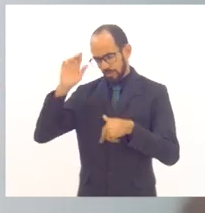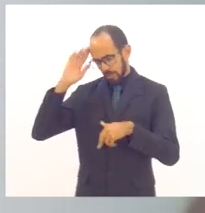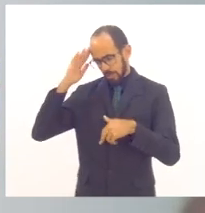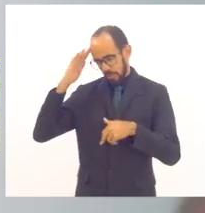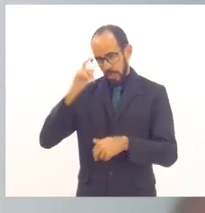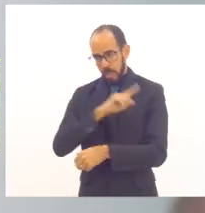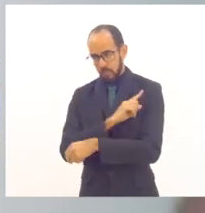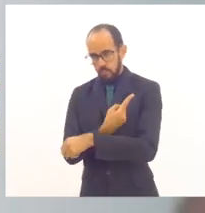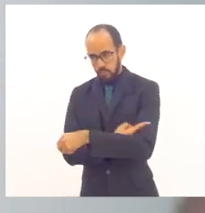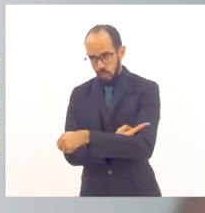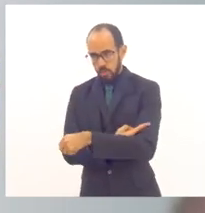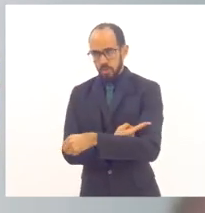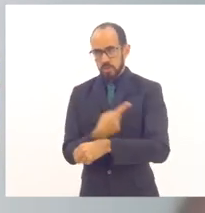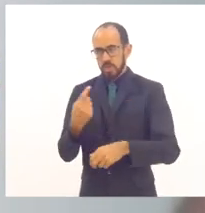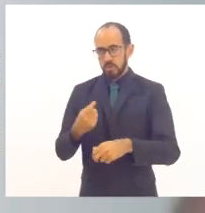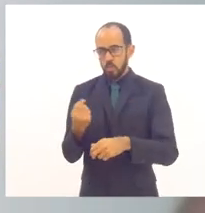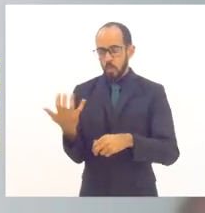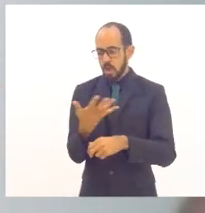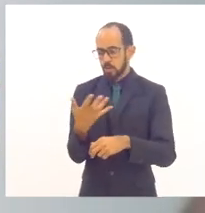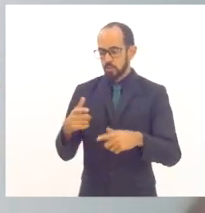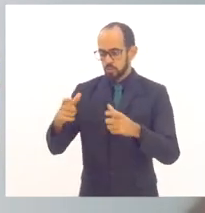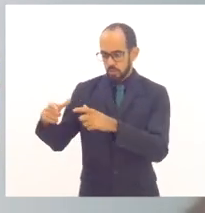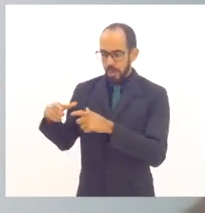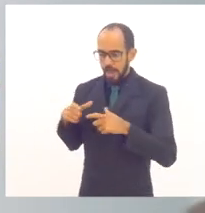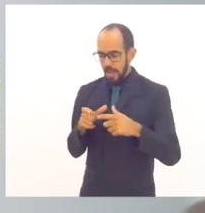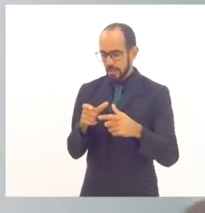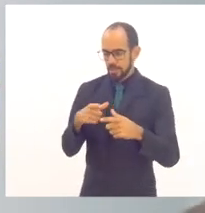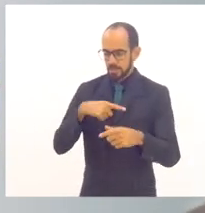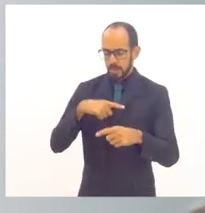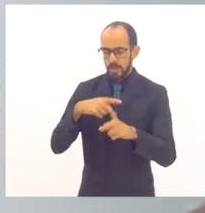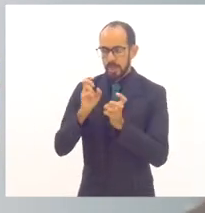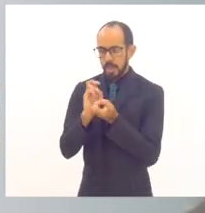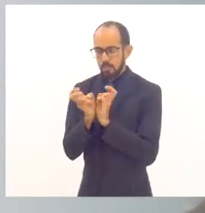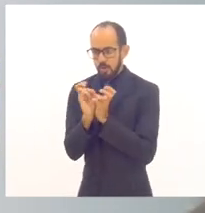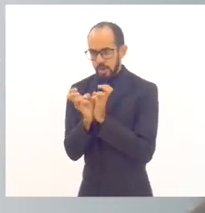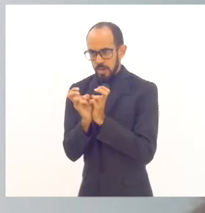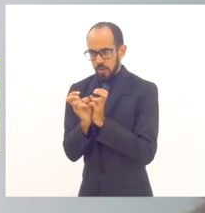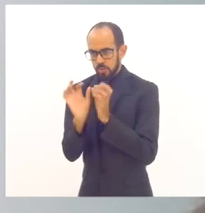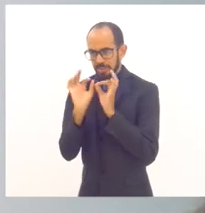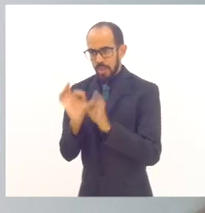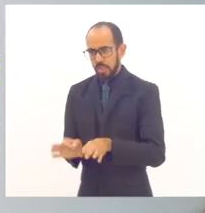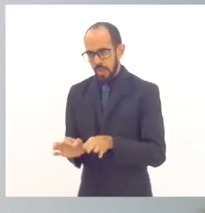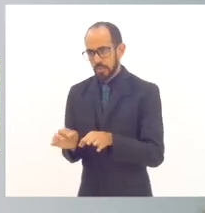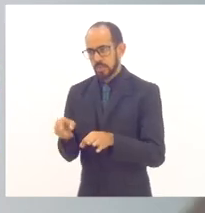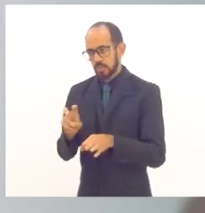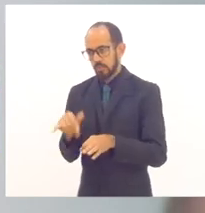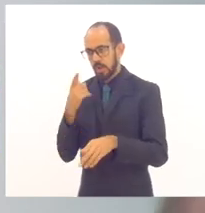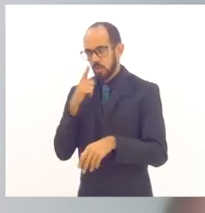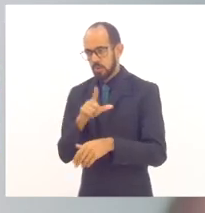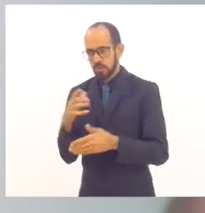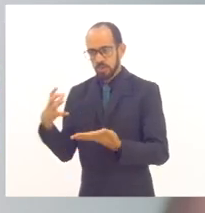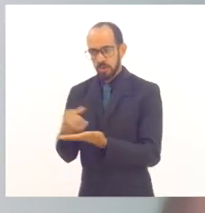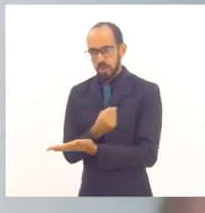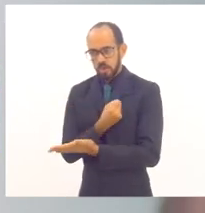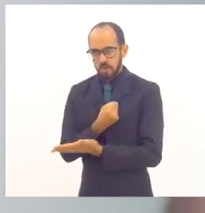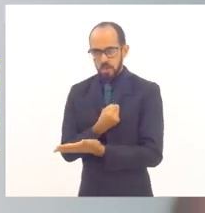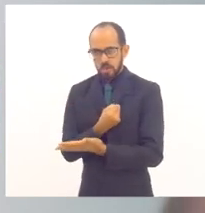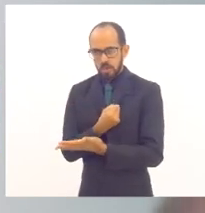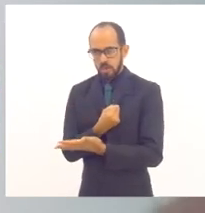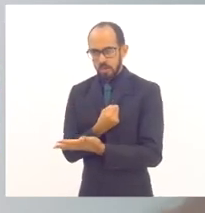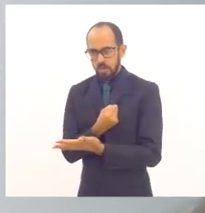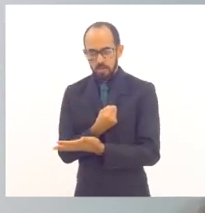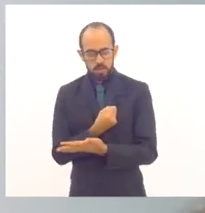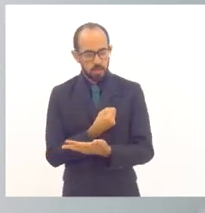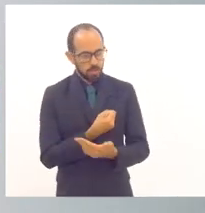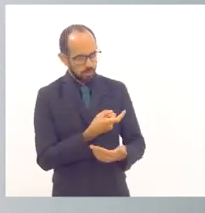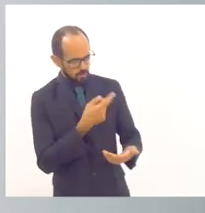quantas academias, em quantas creches, quantas escolas tem a capoeira, com certeza a gente vai colher alguma coisa. Aí, esse gestor falou